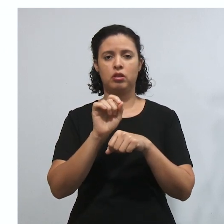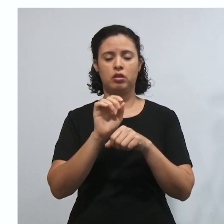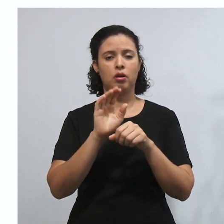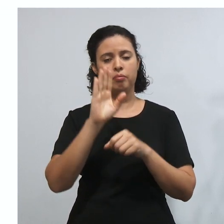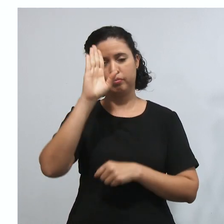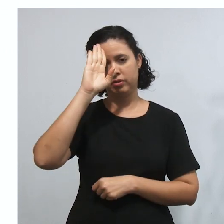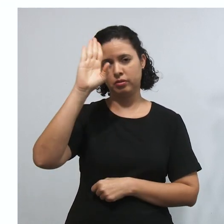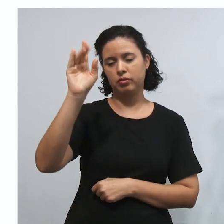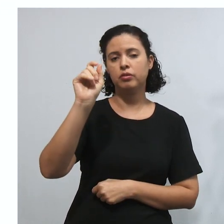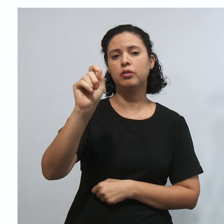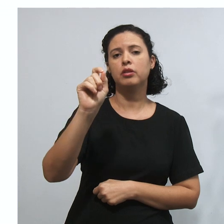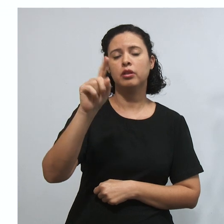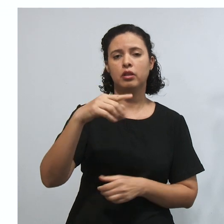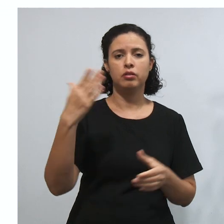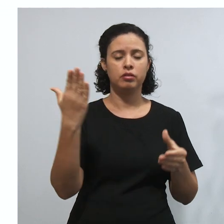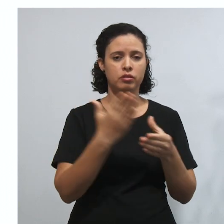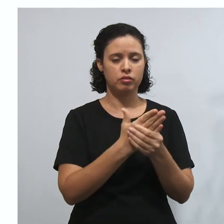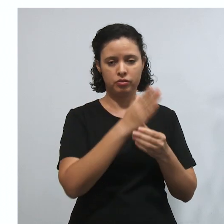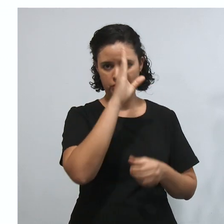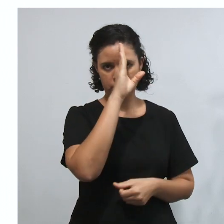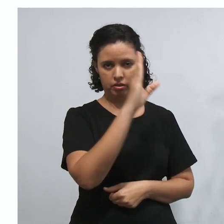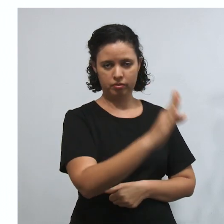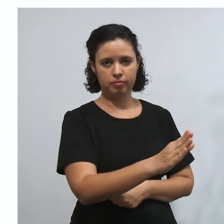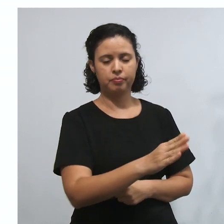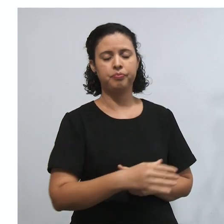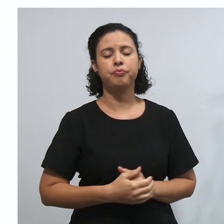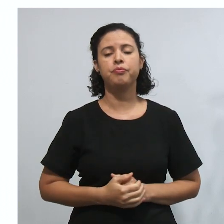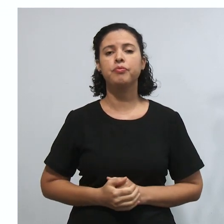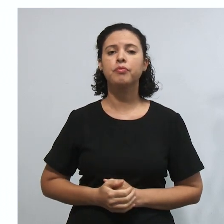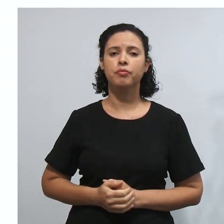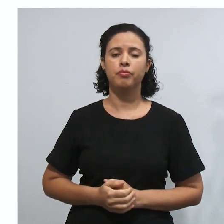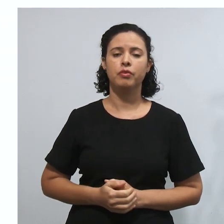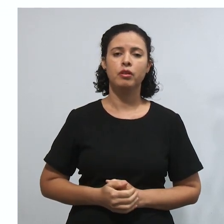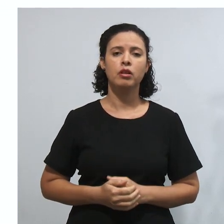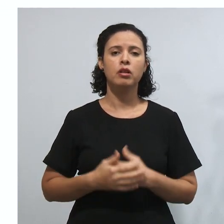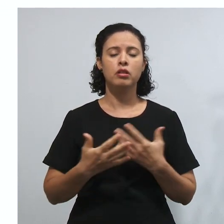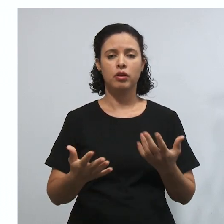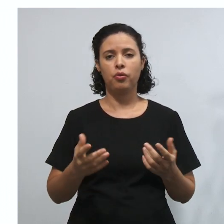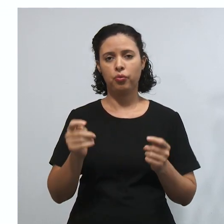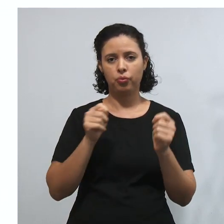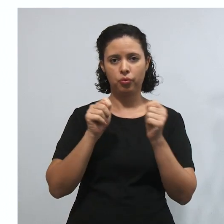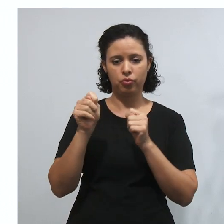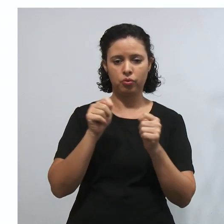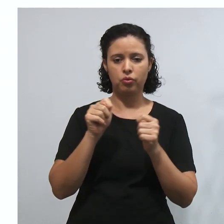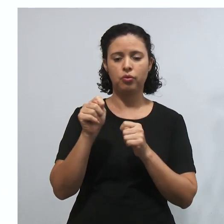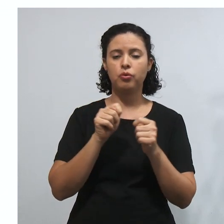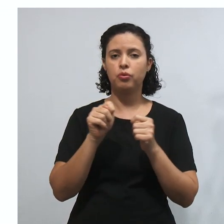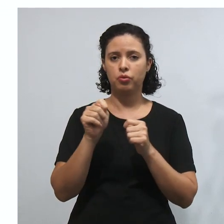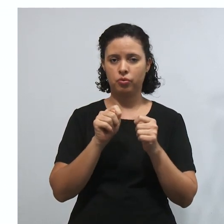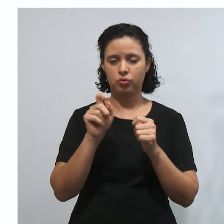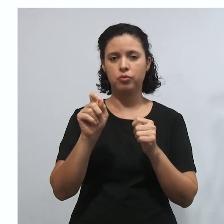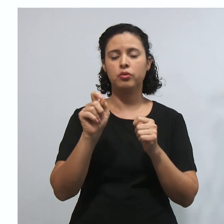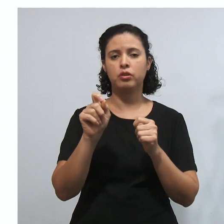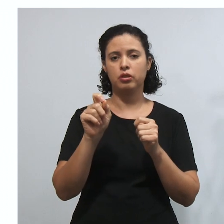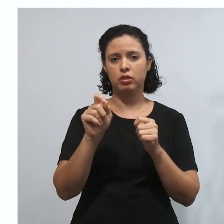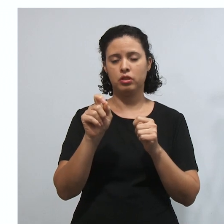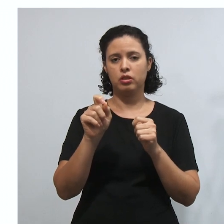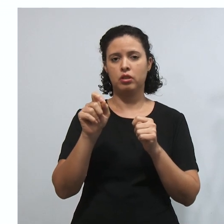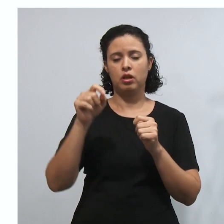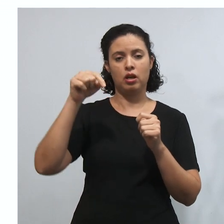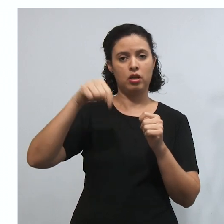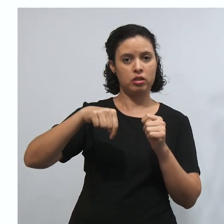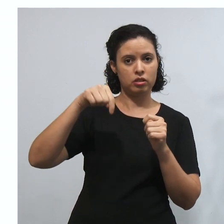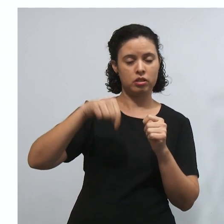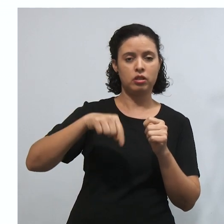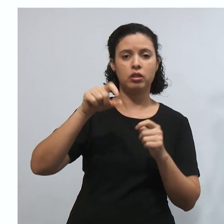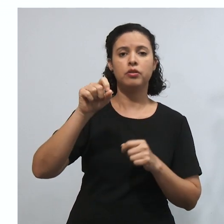por meio de ação direta. Por quê? Lembra que lá no controle difuso, era por meio incidental? Aqui não, a via